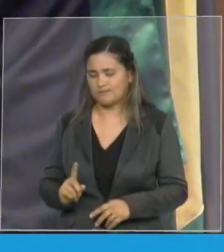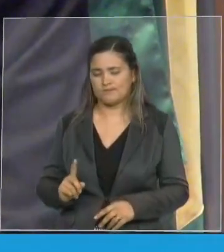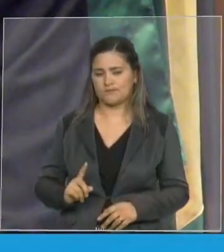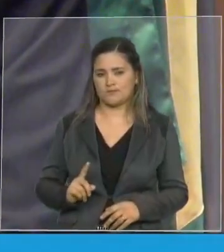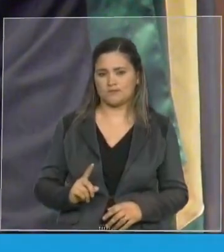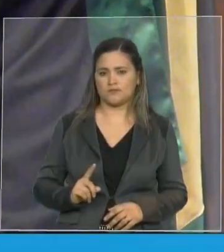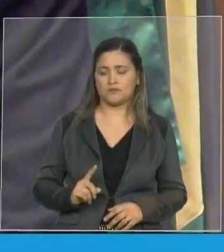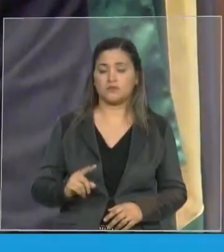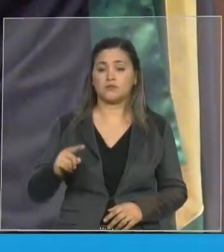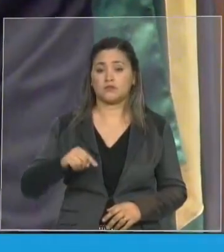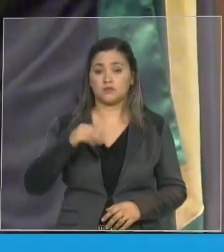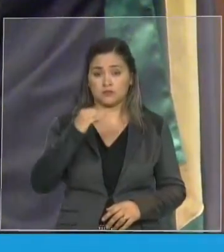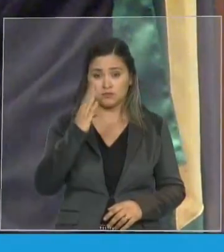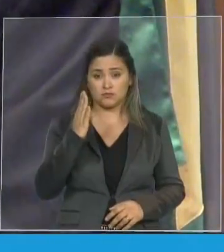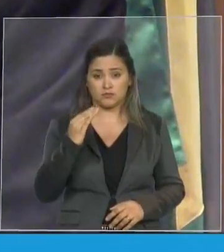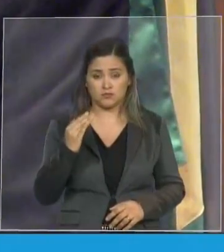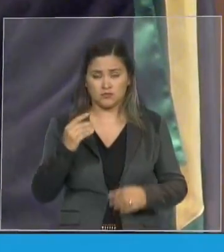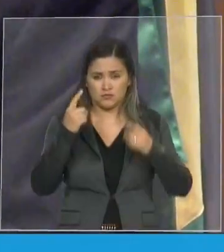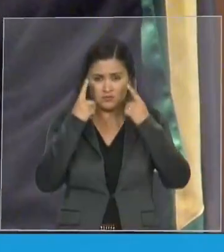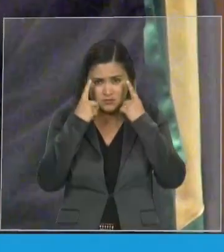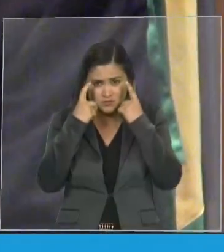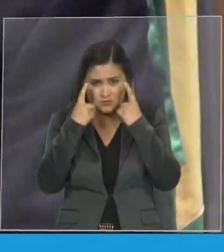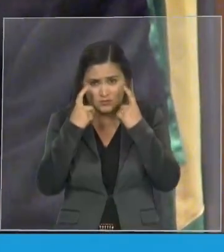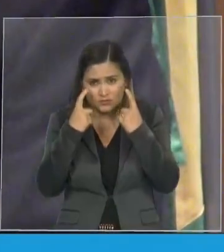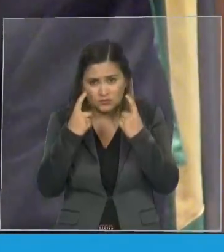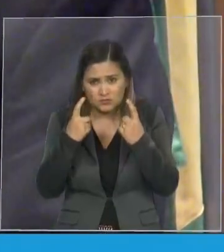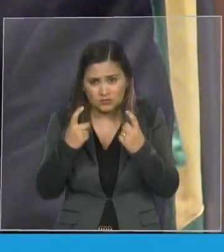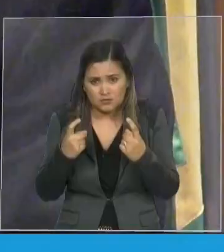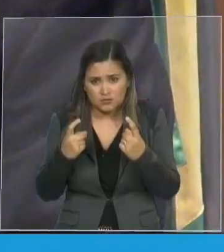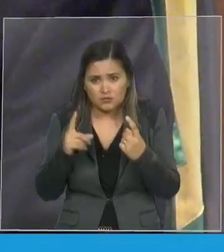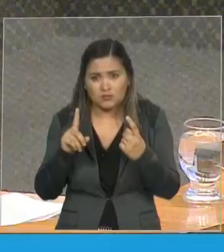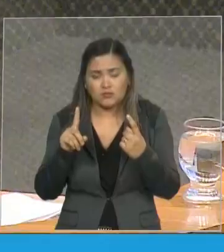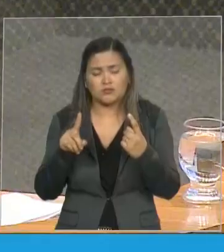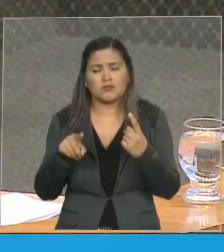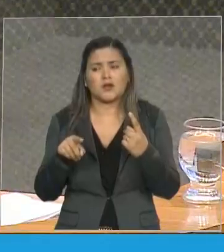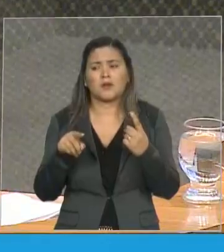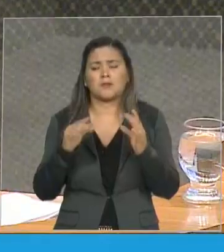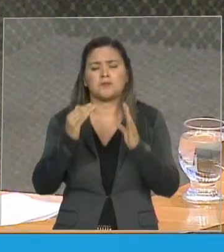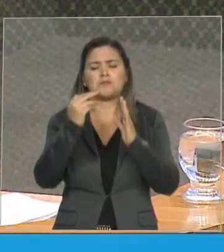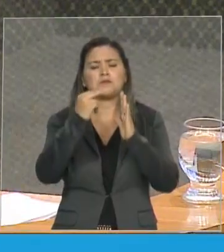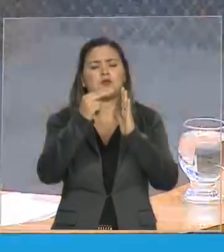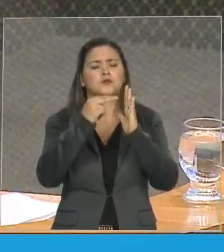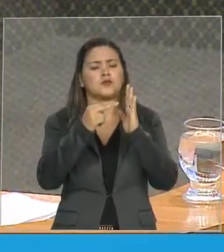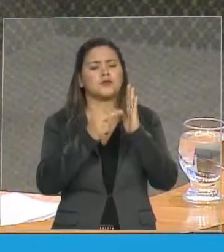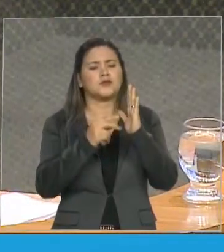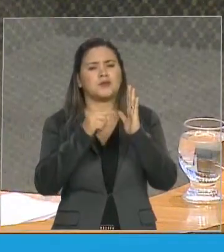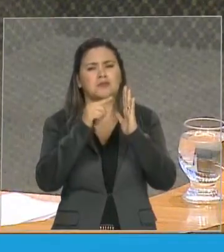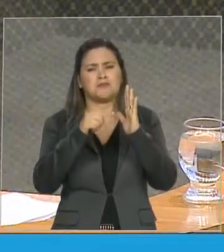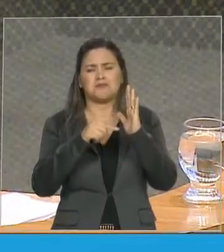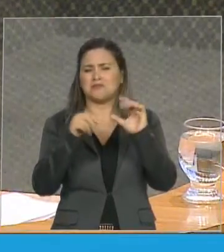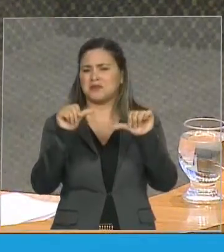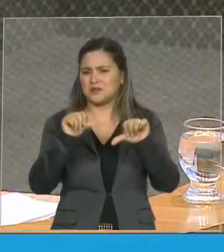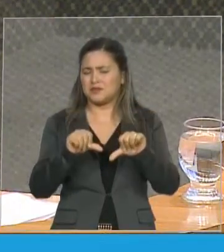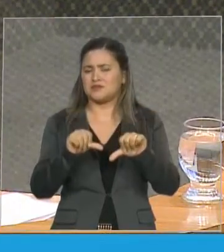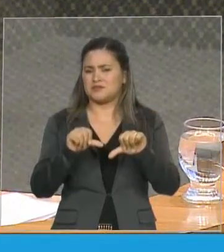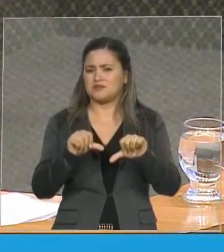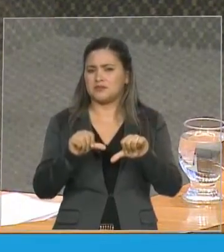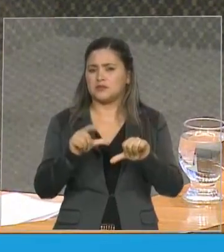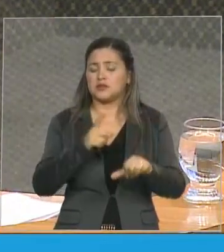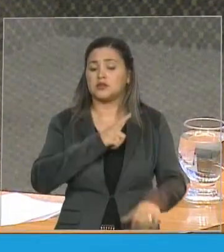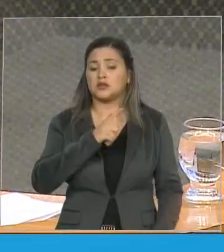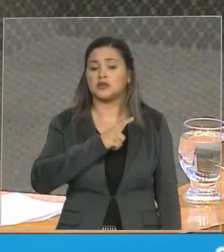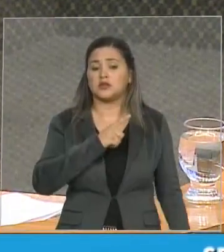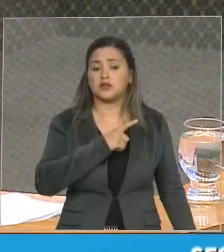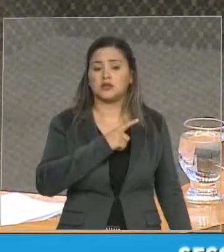do mundo. Basta comparar. Nós temos 26 assassinatos